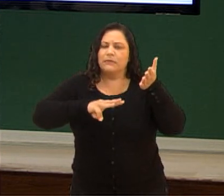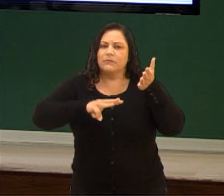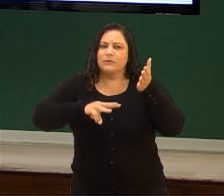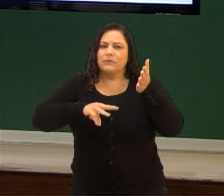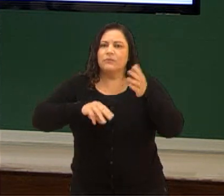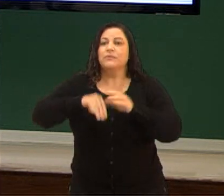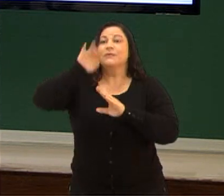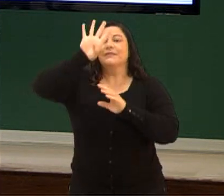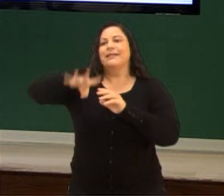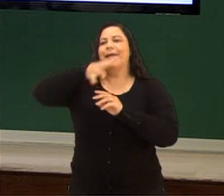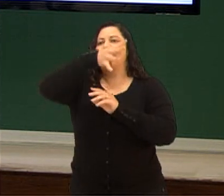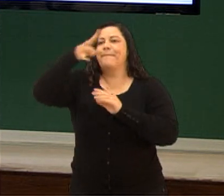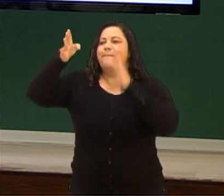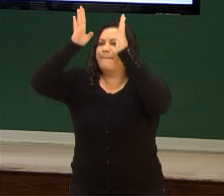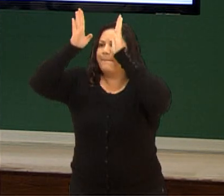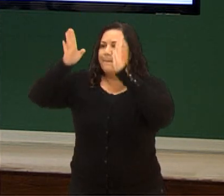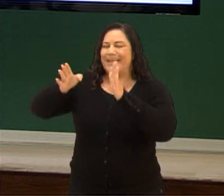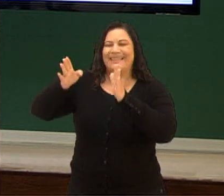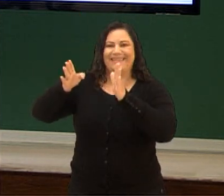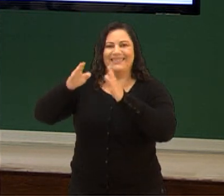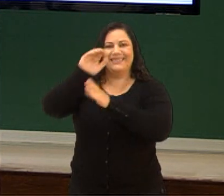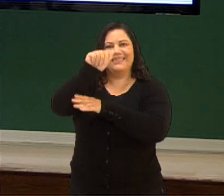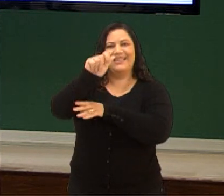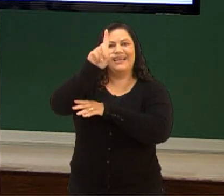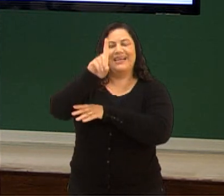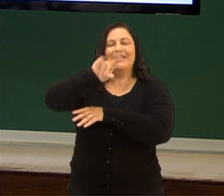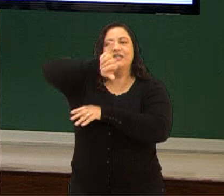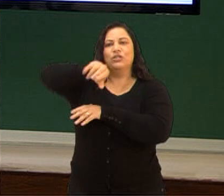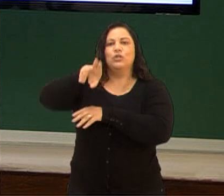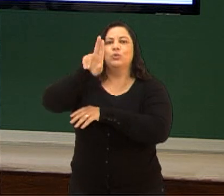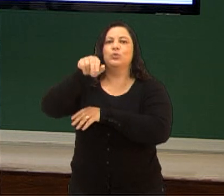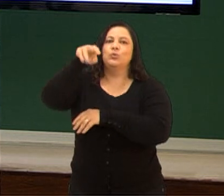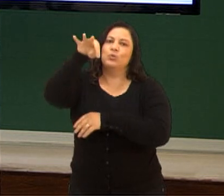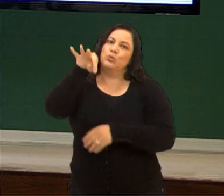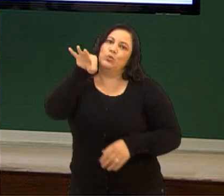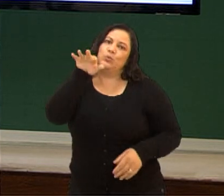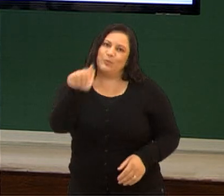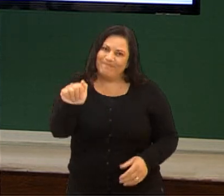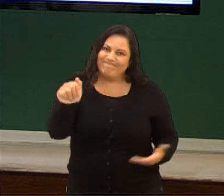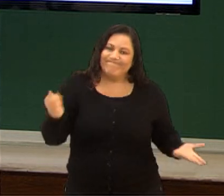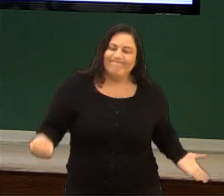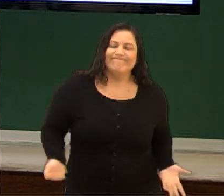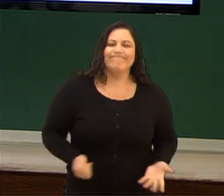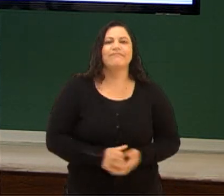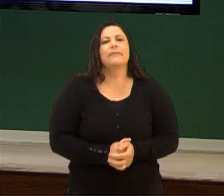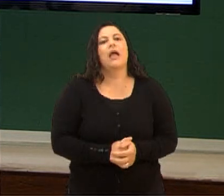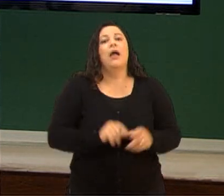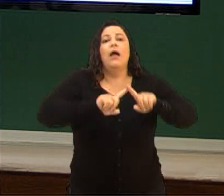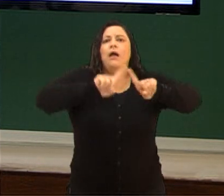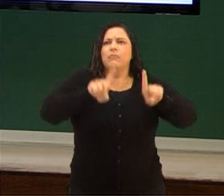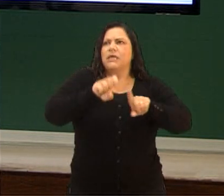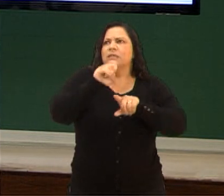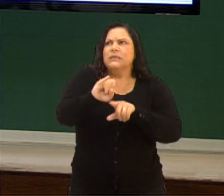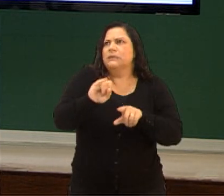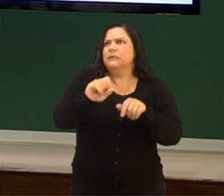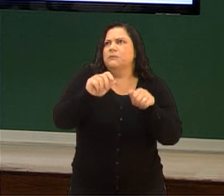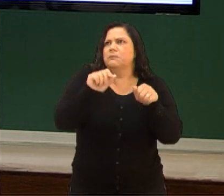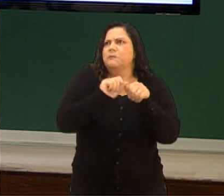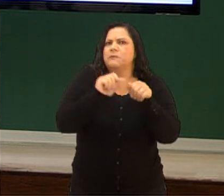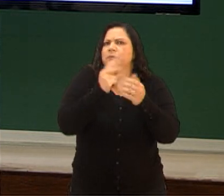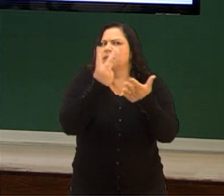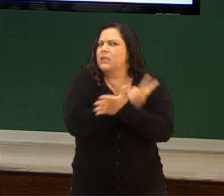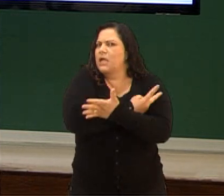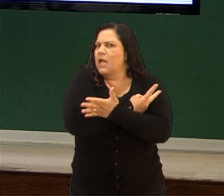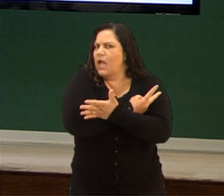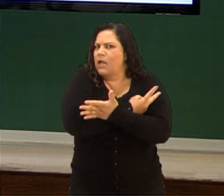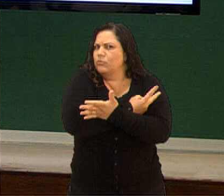Posso fazer por sistema? Não, porque ele quer que você faça pelo método da adjunta. Ah, e se eu fizer? O professor vai dar errado, porque ele